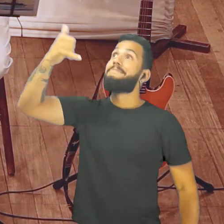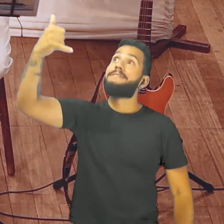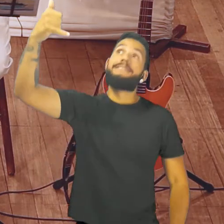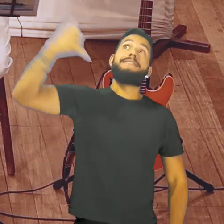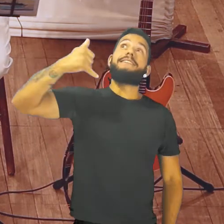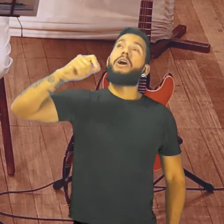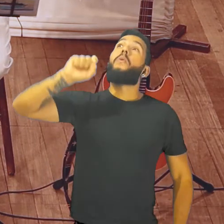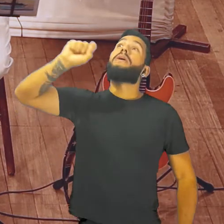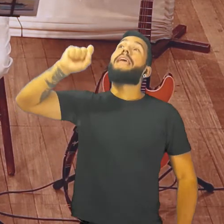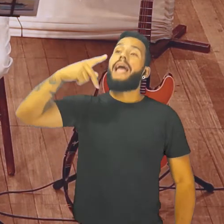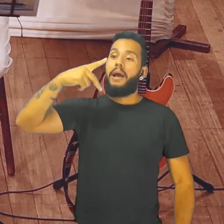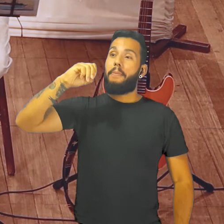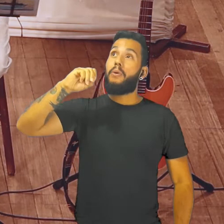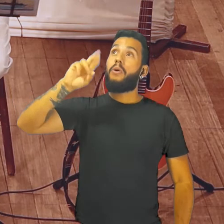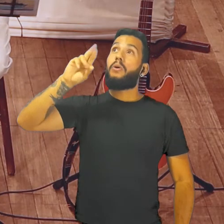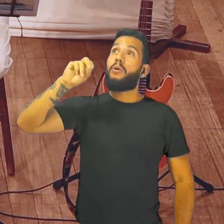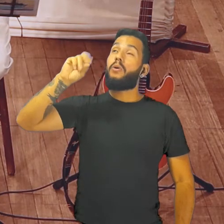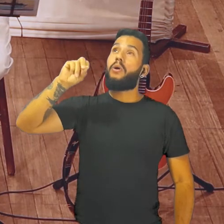que é a Pororoca?